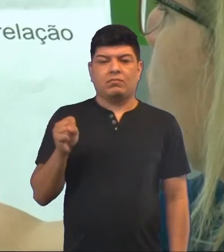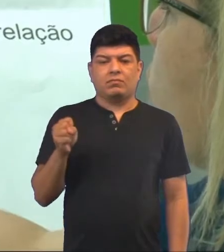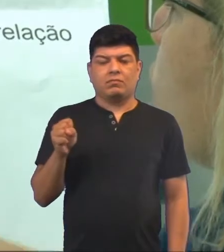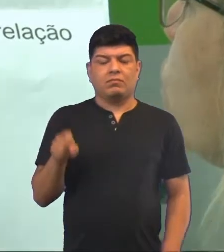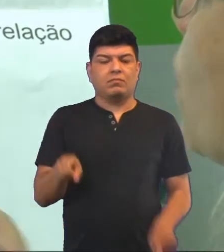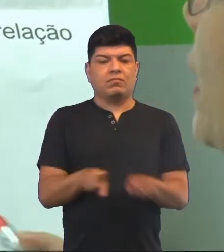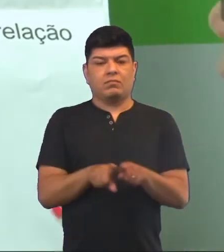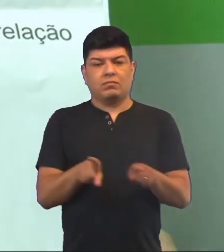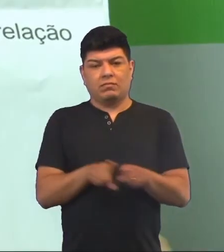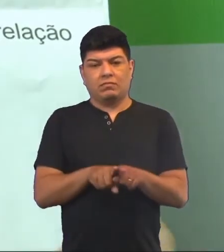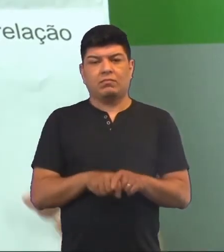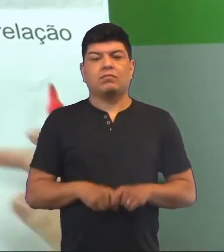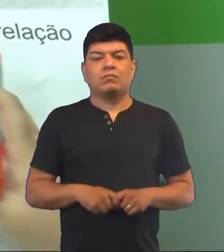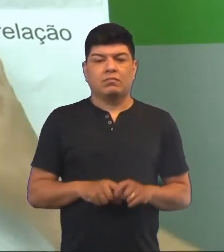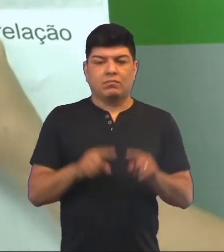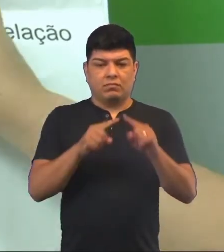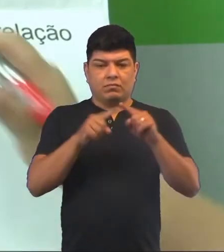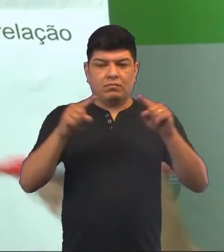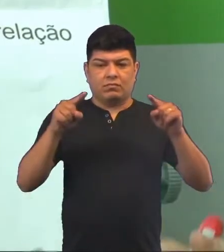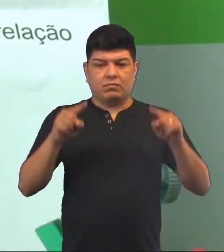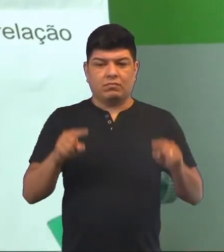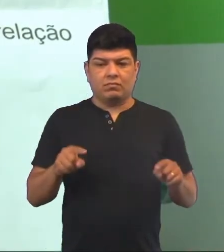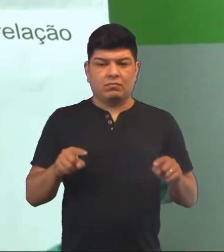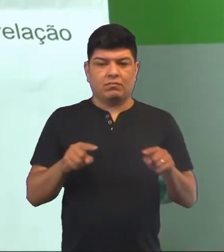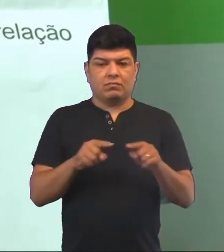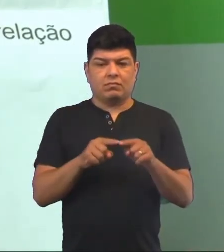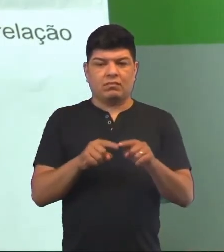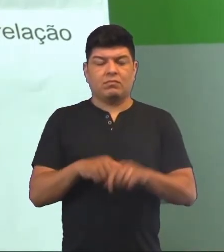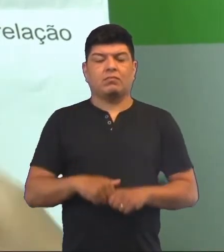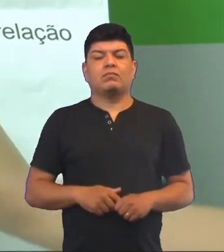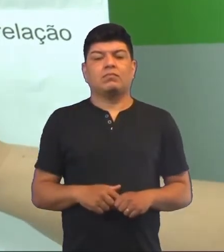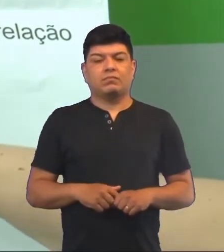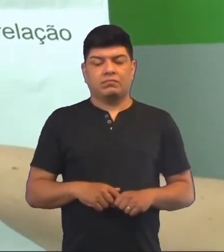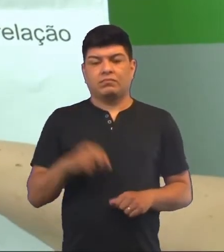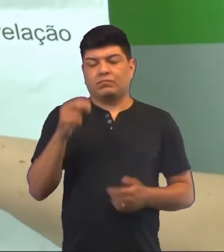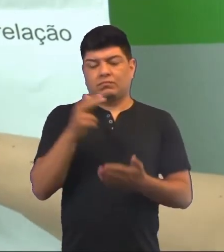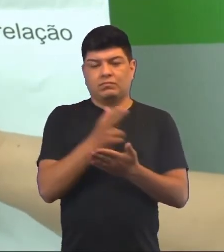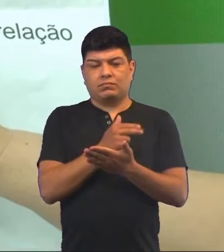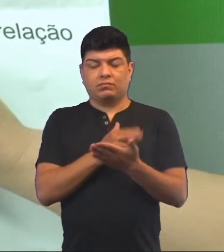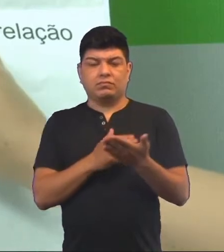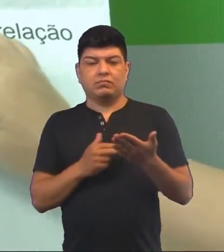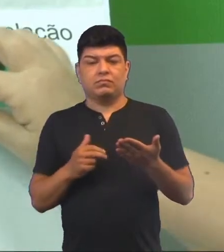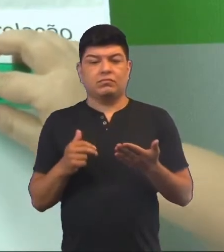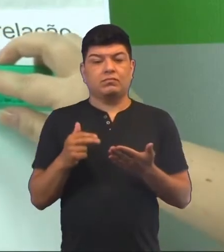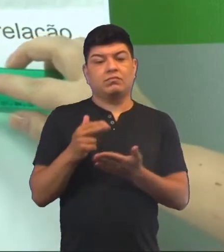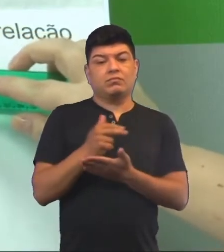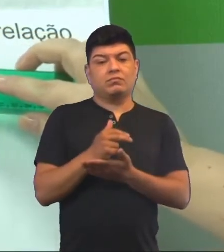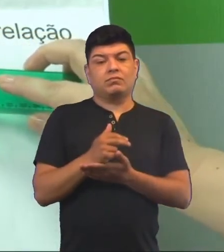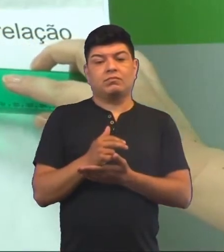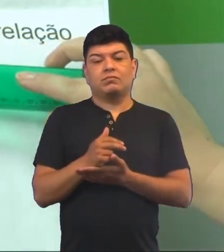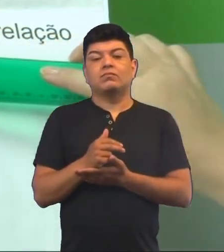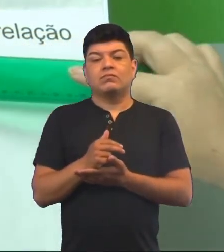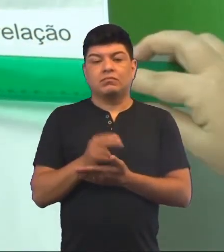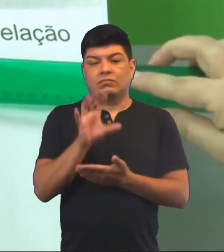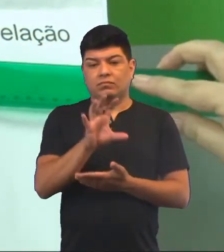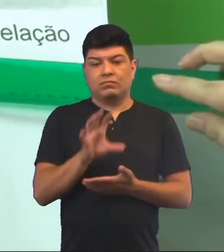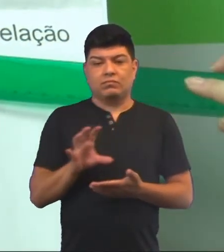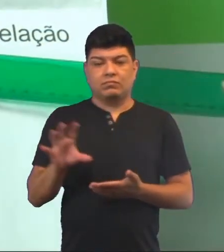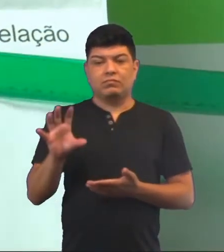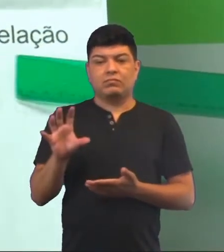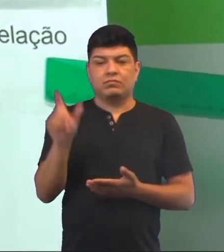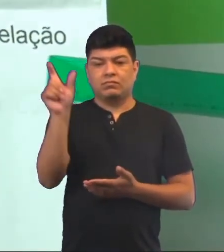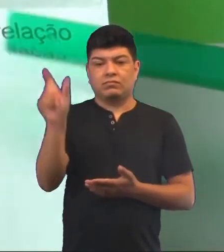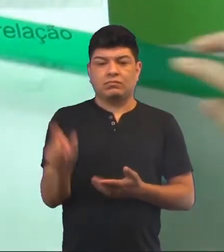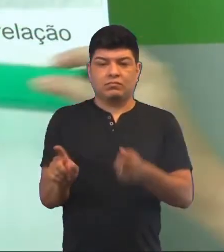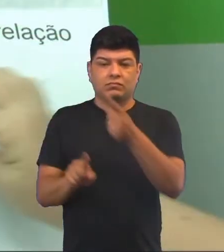também. Então, aqui eu tenho um quadrado. Aqui, o desenho, né, a área do desenho do